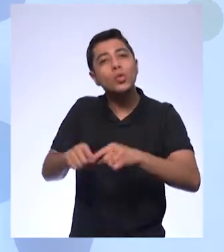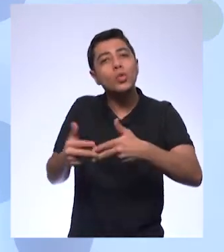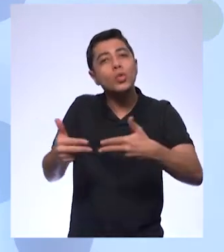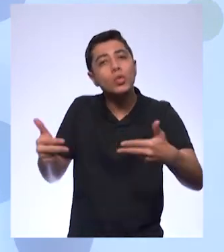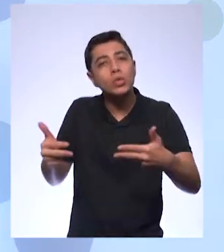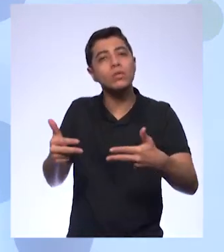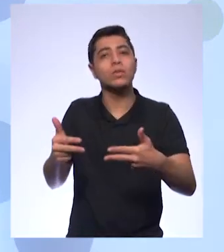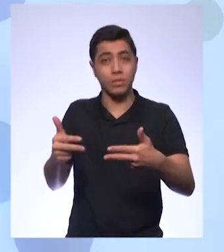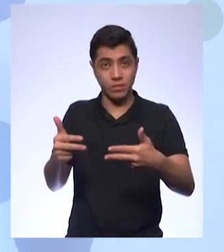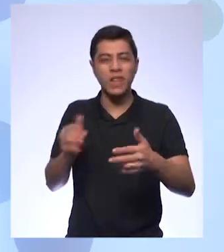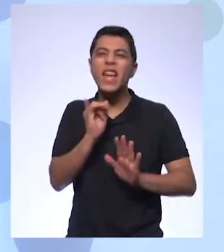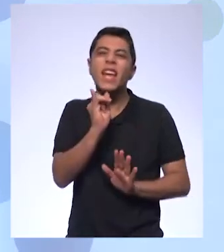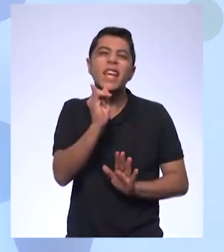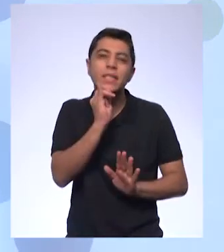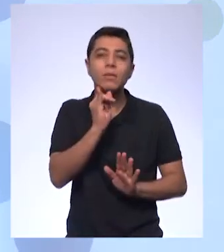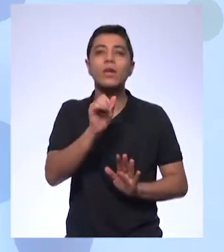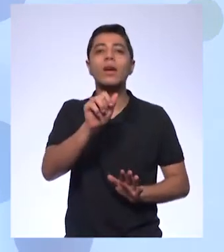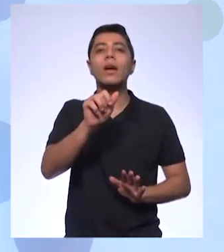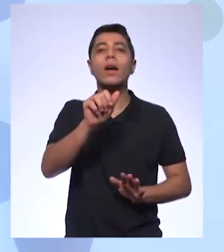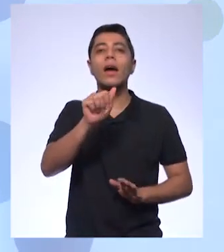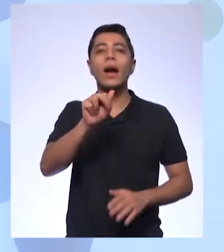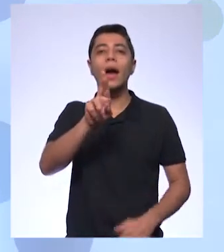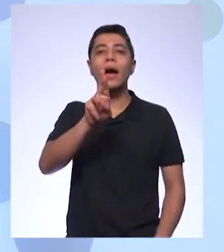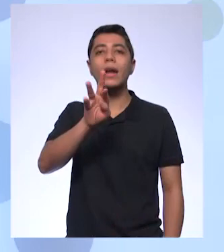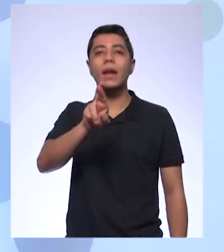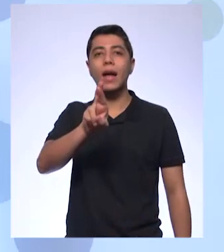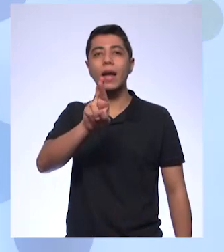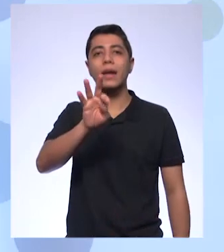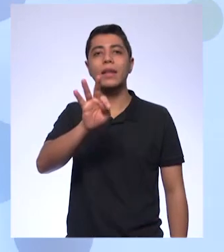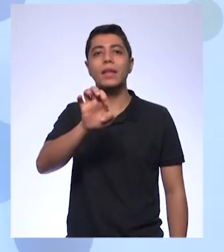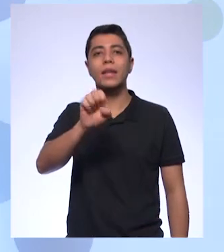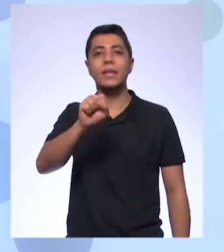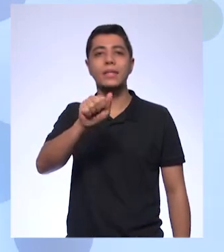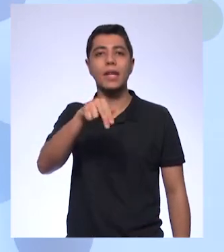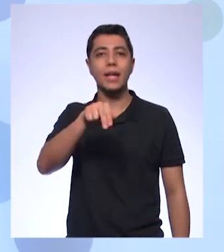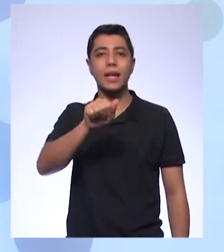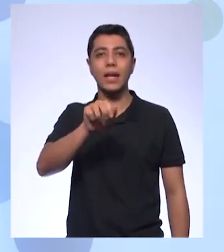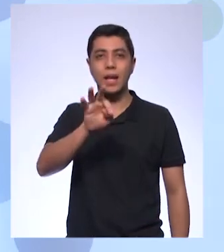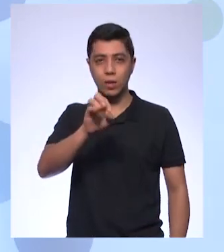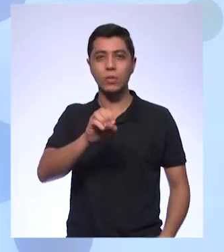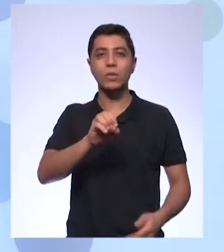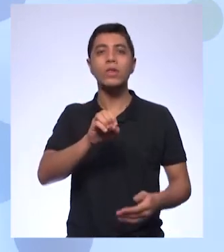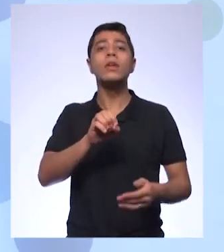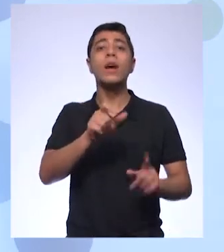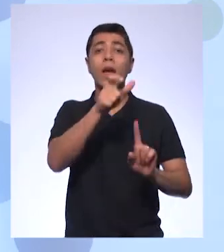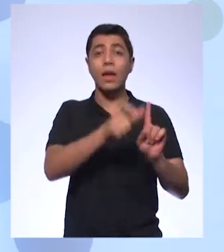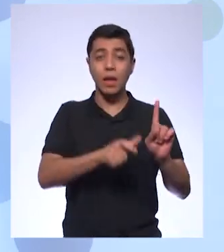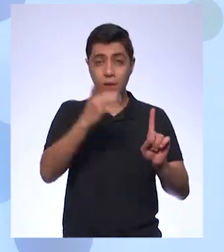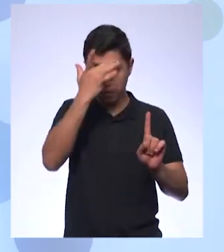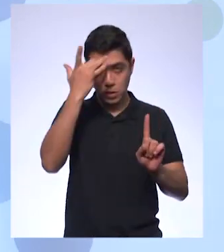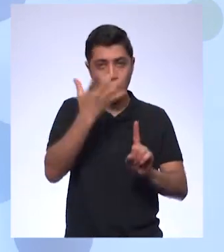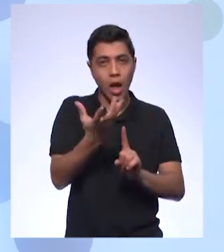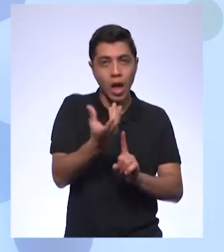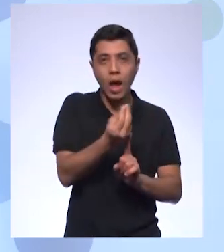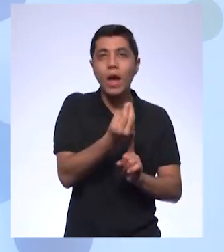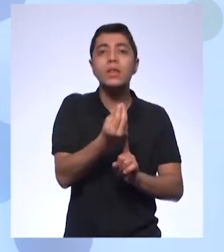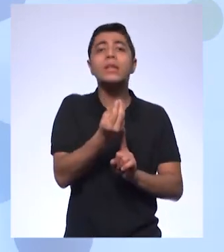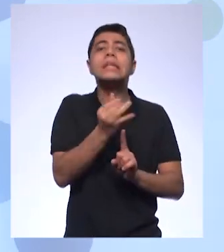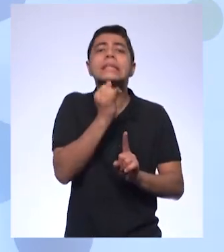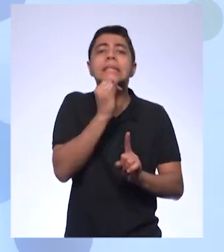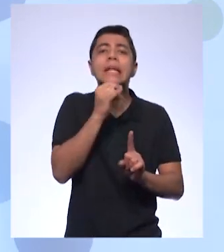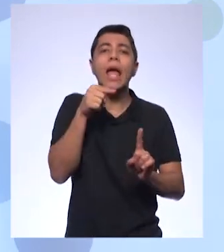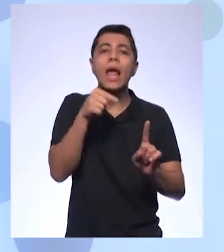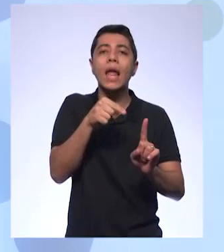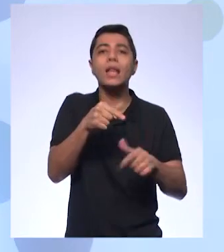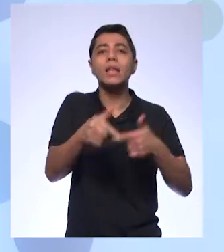trabalhador, o artesão, dominava todas as etapas da produção, ele tinha os materiais, né? Então, a fiandeira, por exemplo, tinha a roca, ela